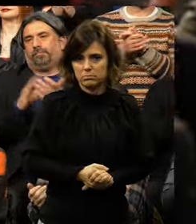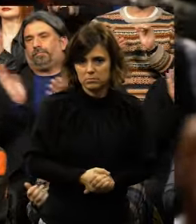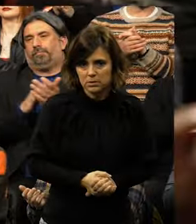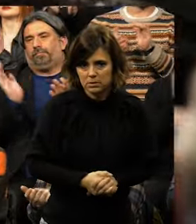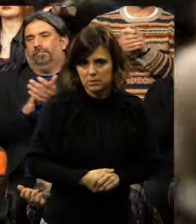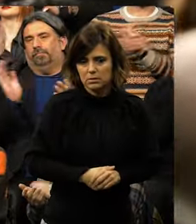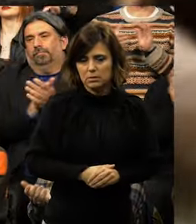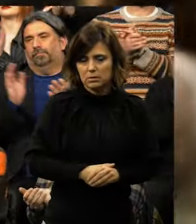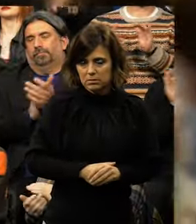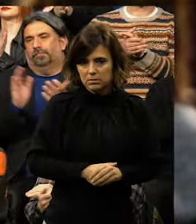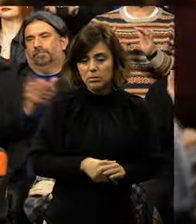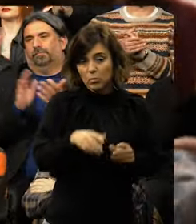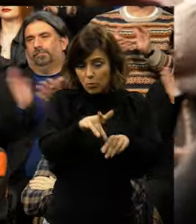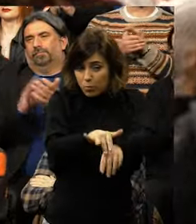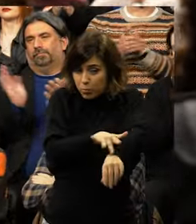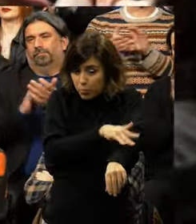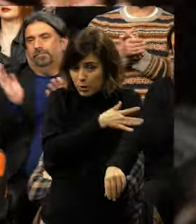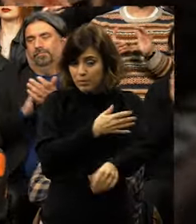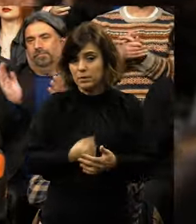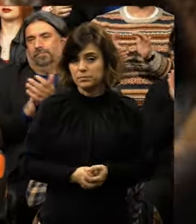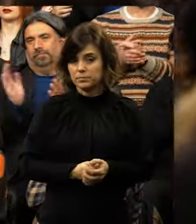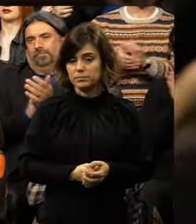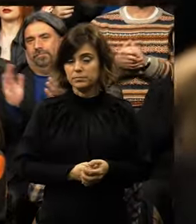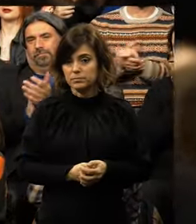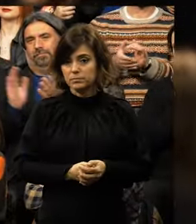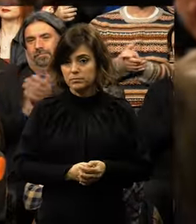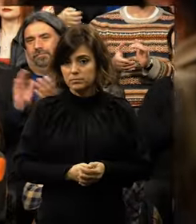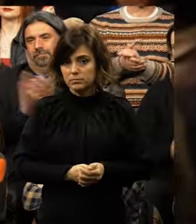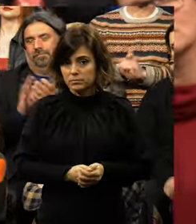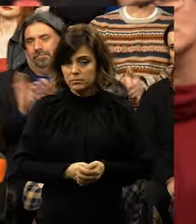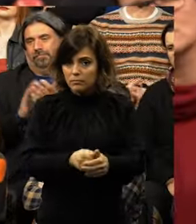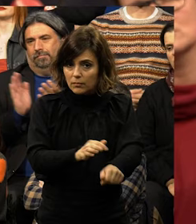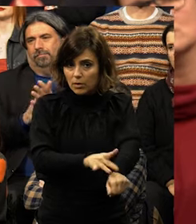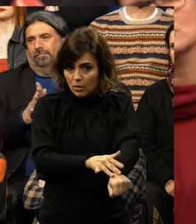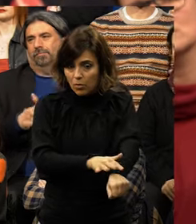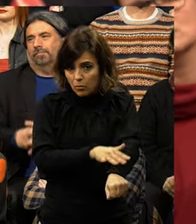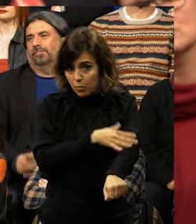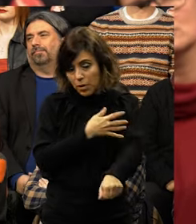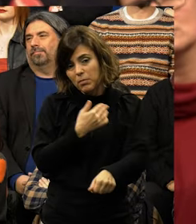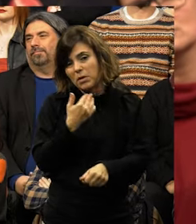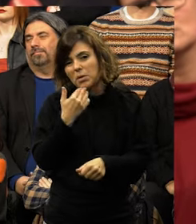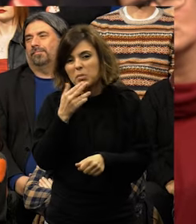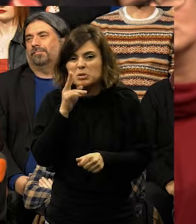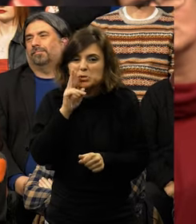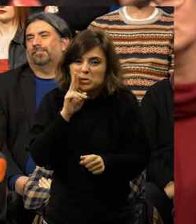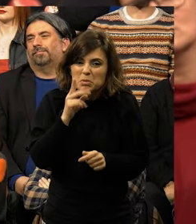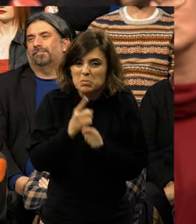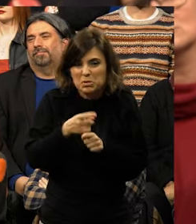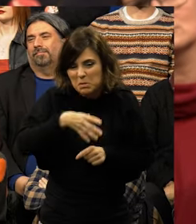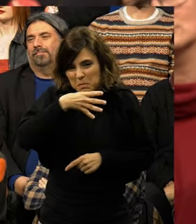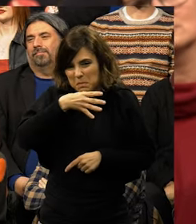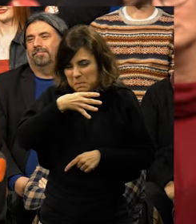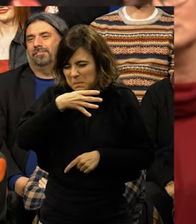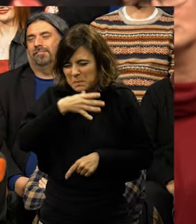Nunca o poema o poema que peço já desde já desculpa porque eu não sei recitar